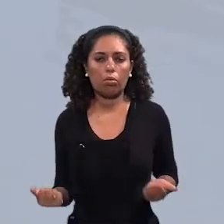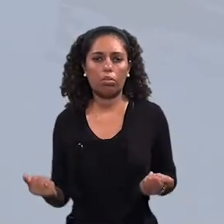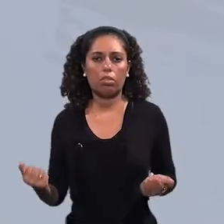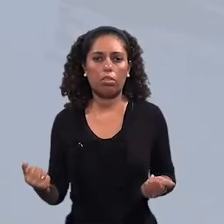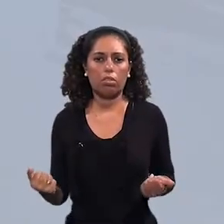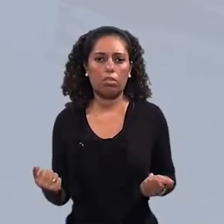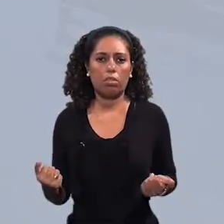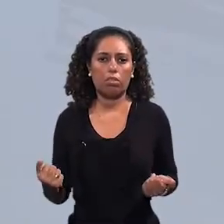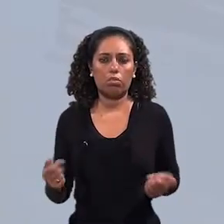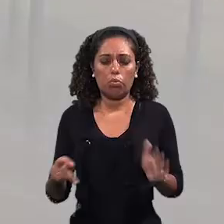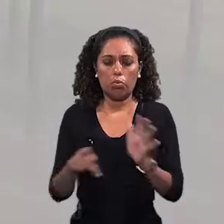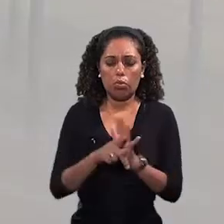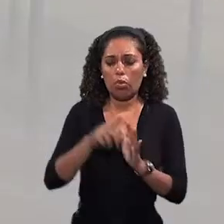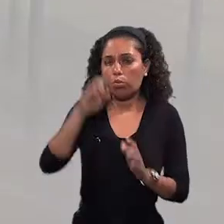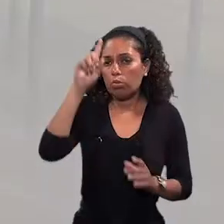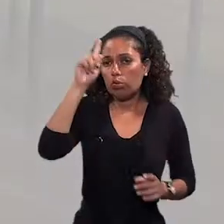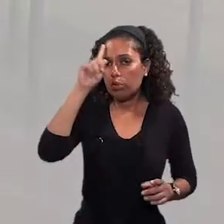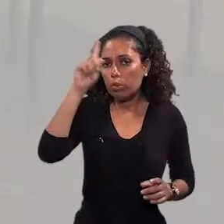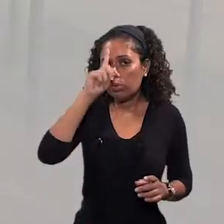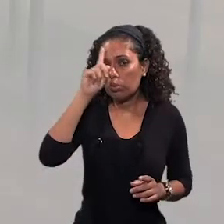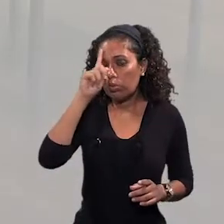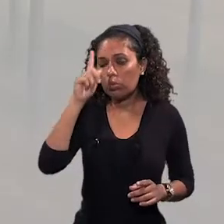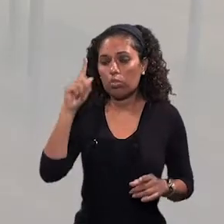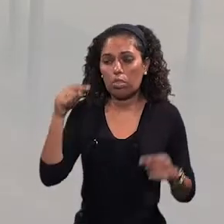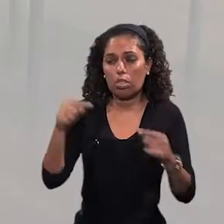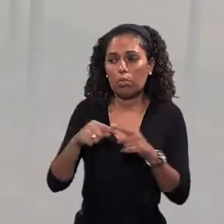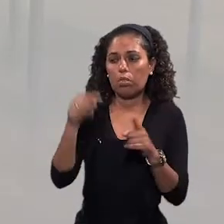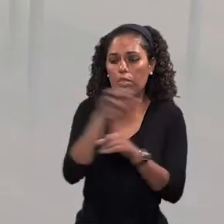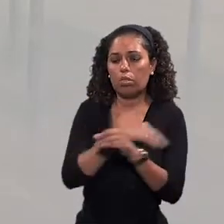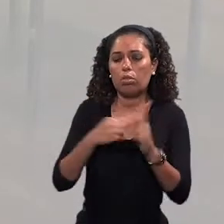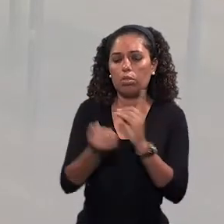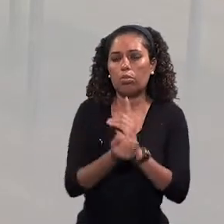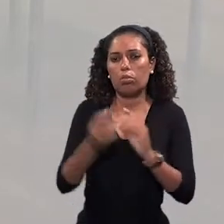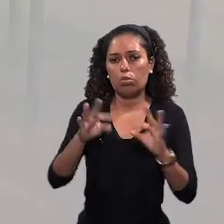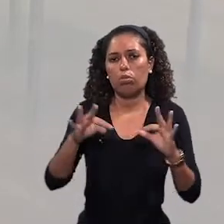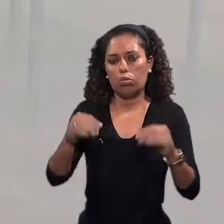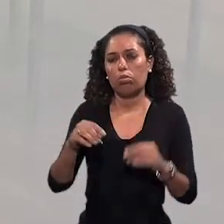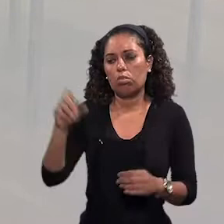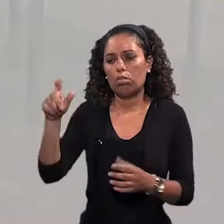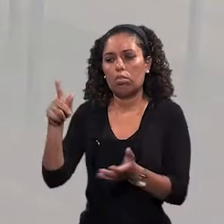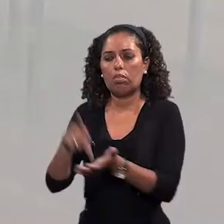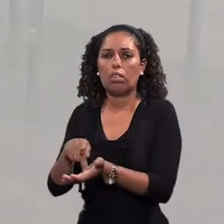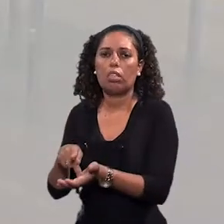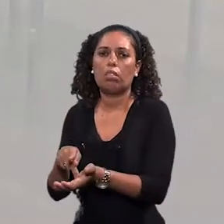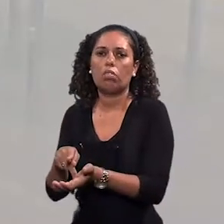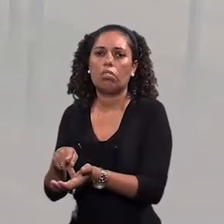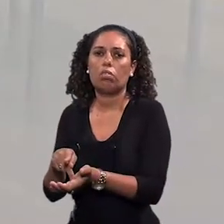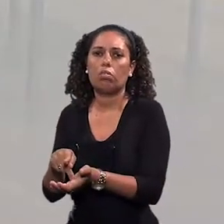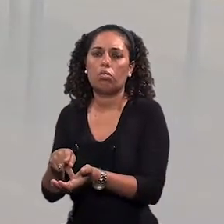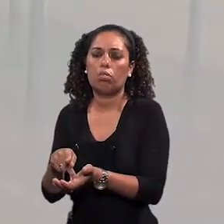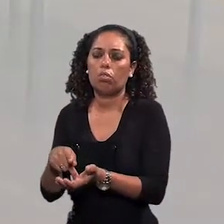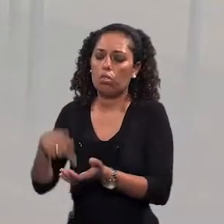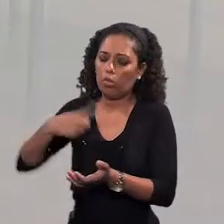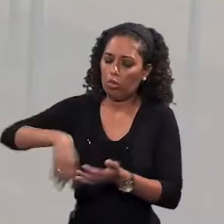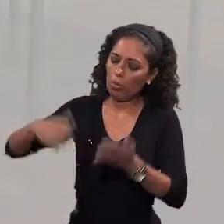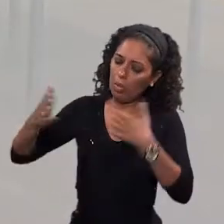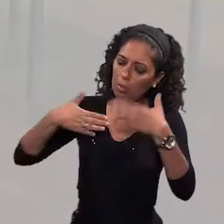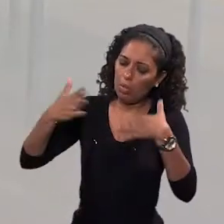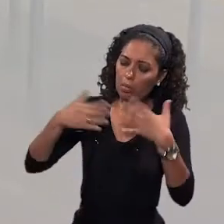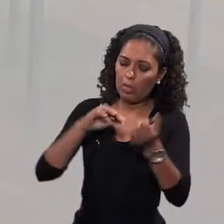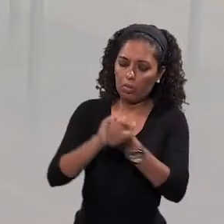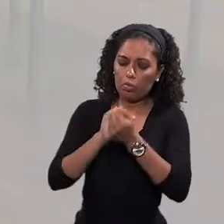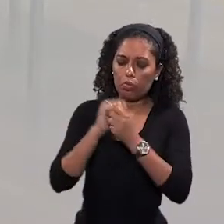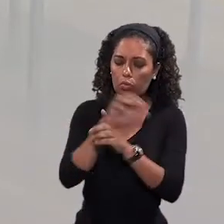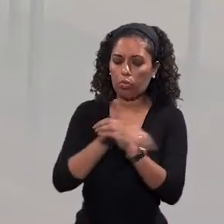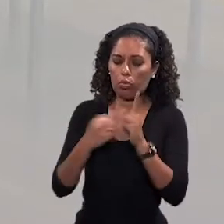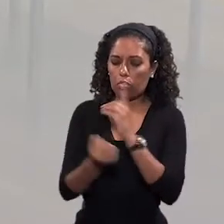são matérias do dia a dia e de interesse do povo, deputado Jorge Felipe Neto. É verdade, quer dizer, esse diálogo com a